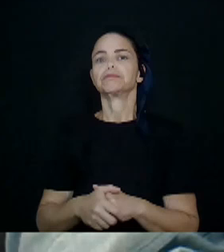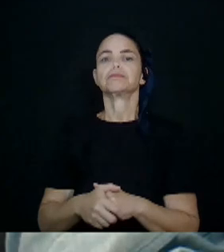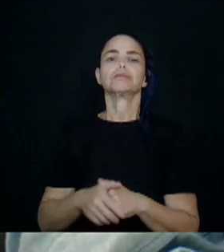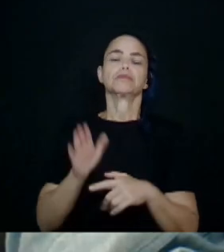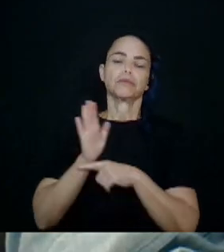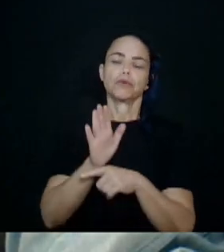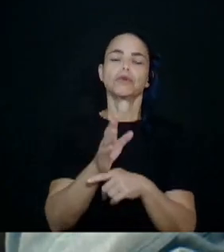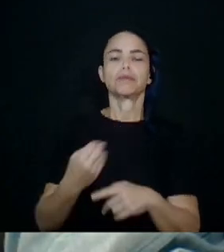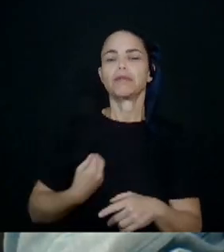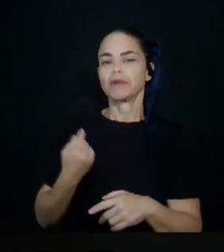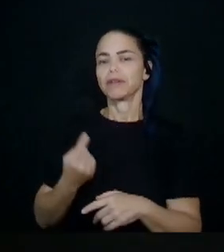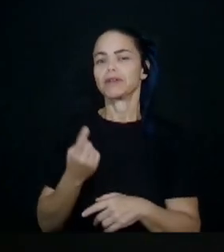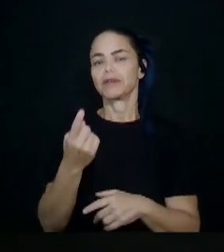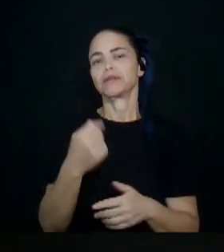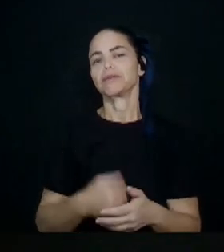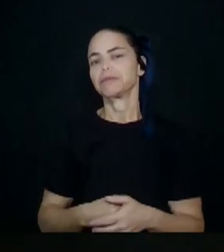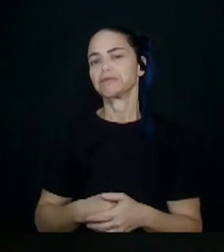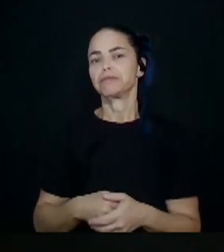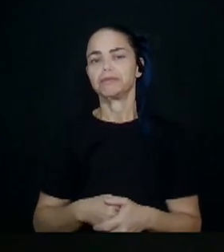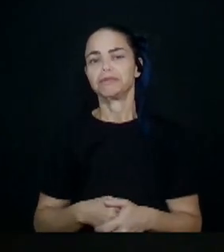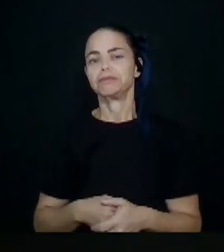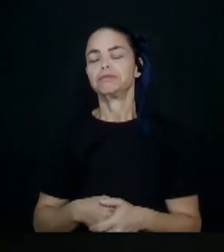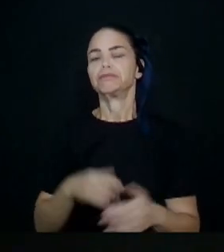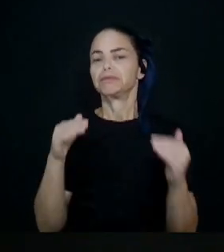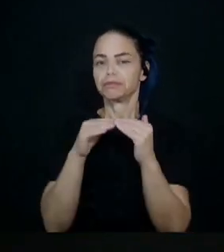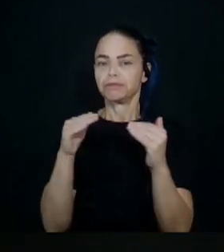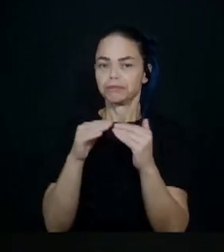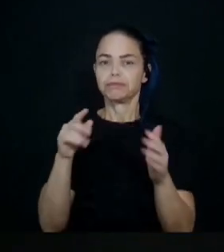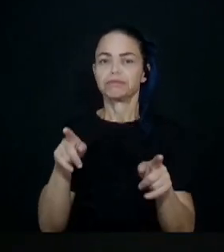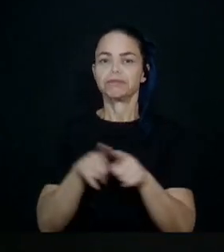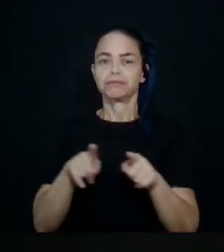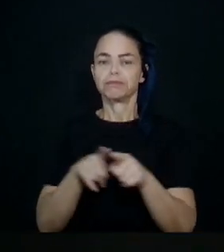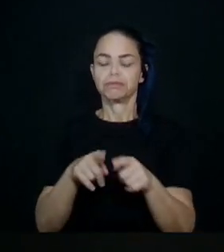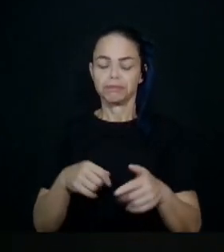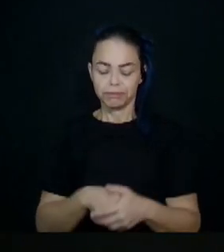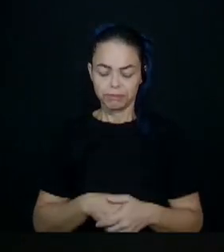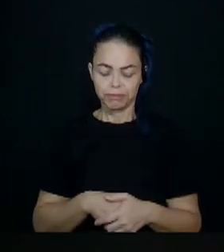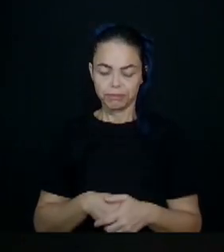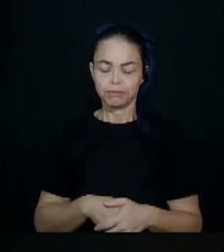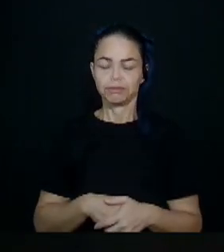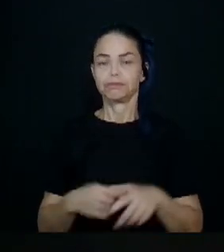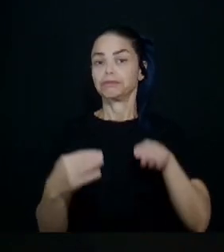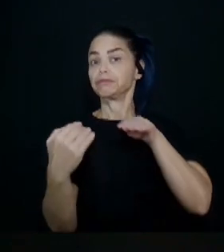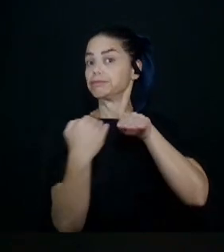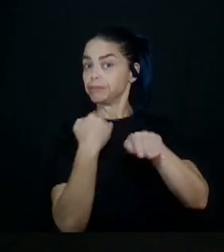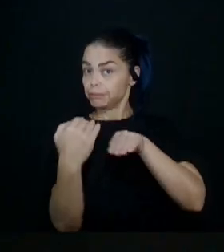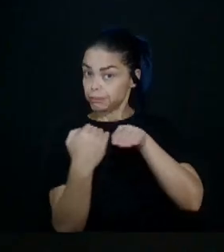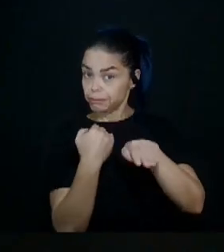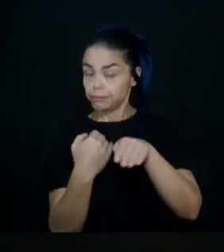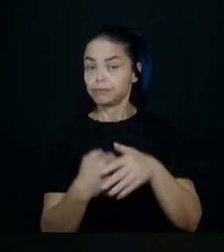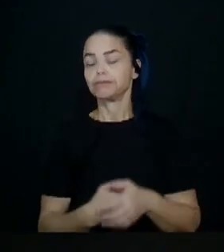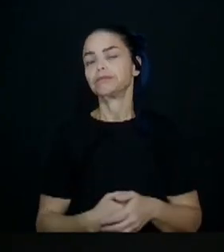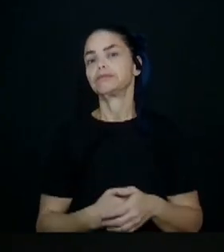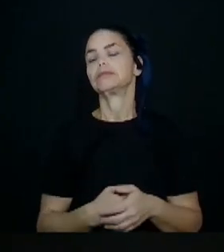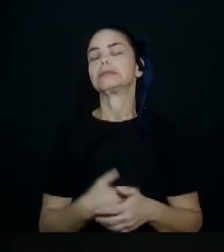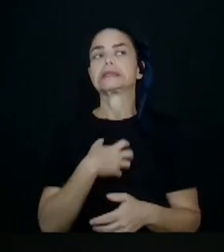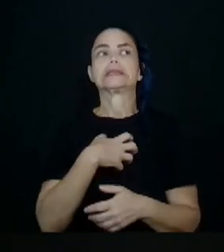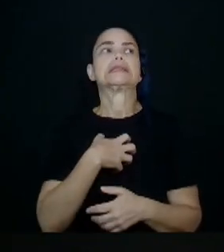toda. Exatamente, eu concordo também. E quando a gente fala de trânsito, se você está com o seu